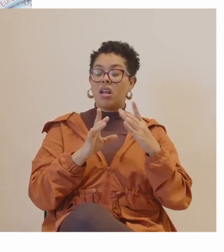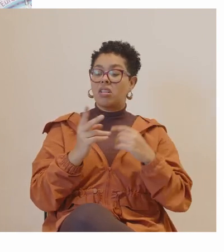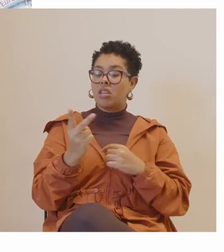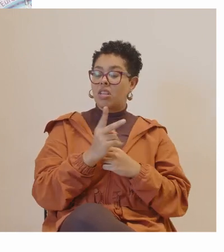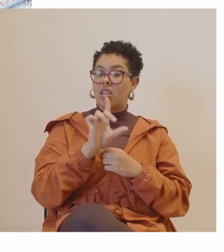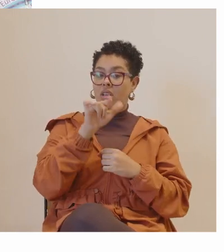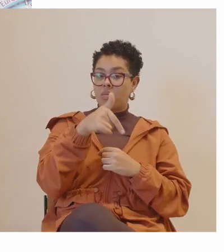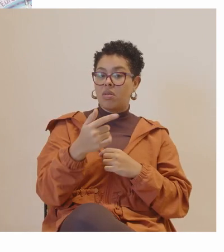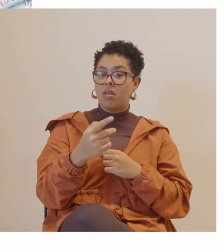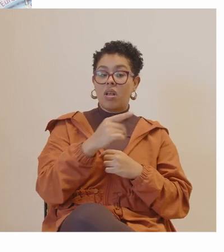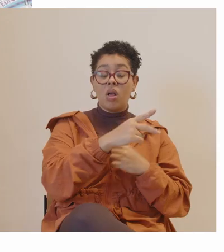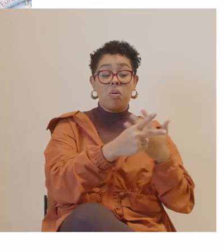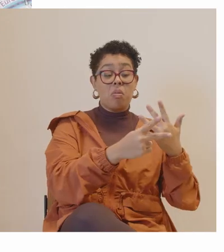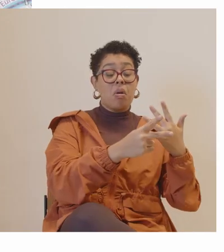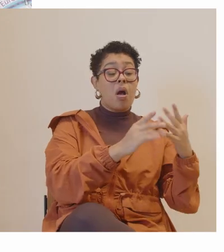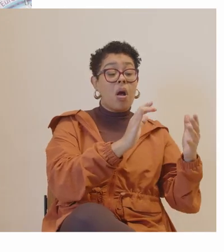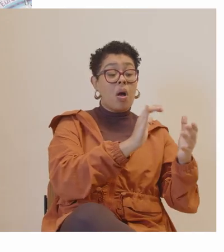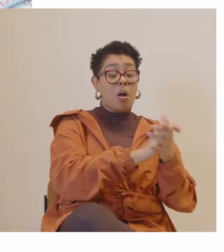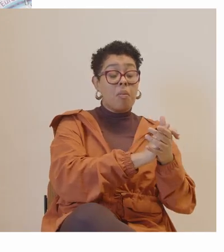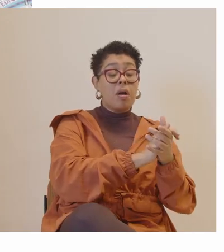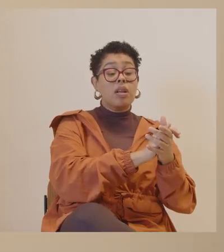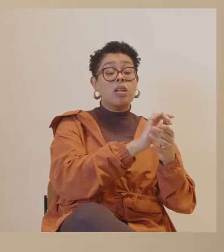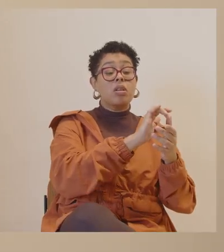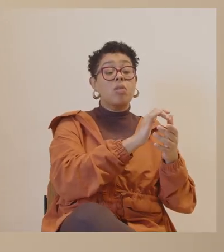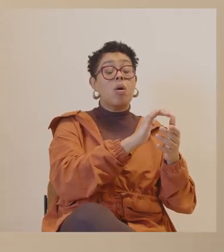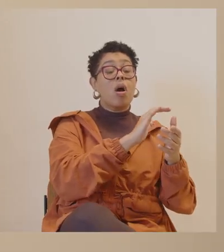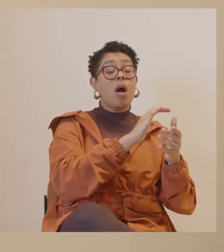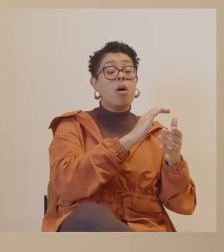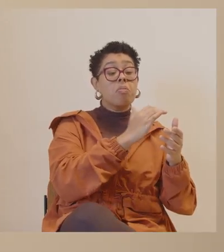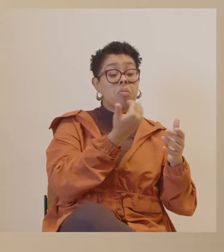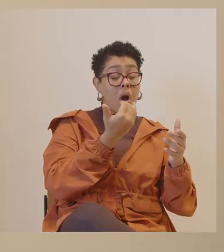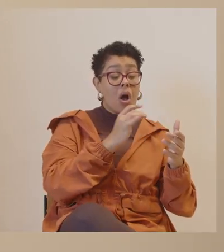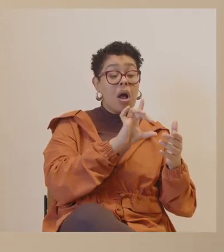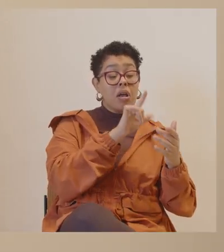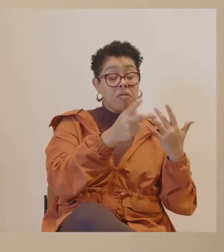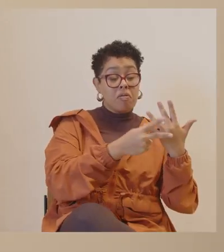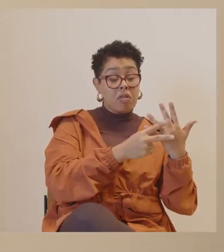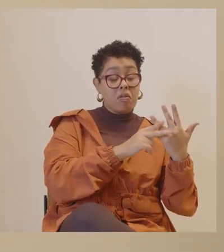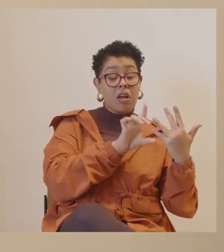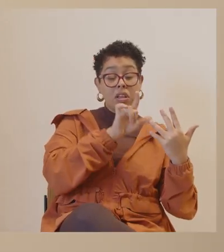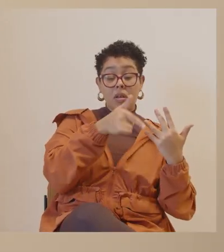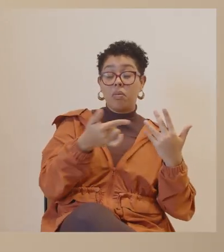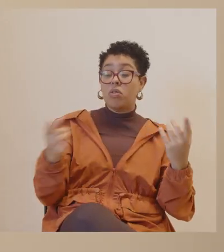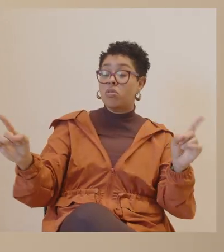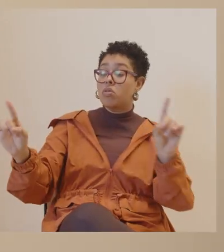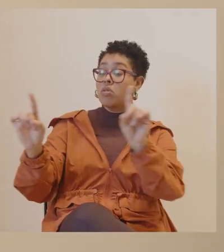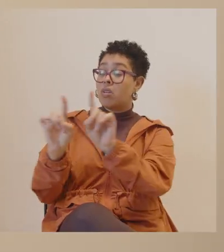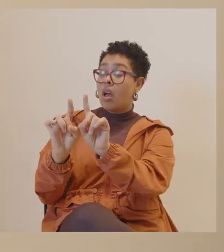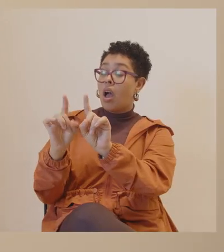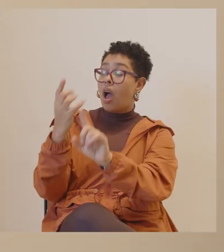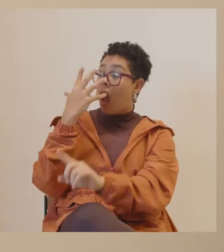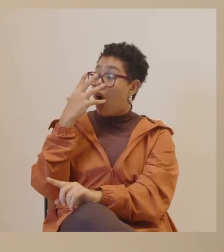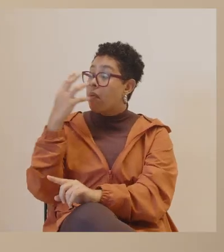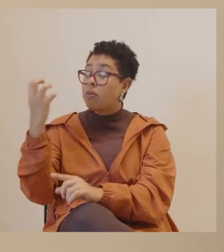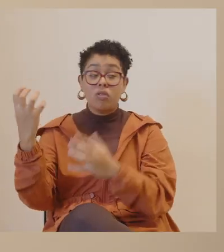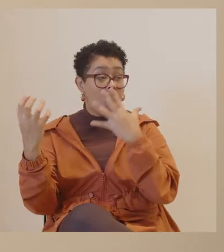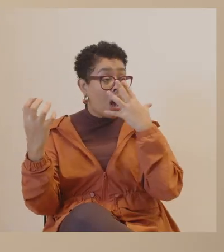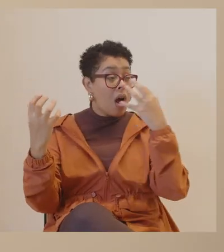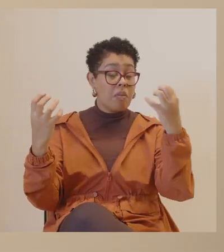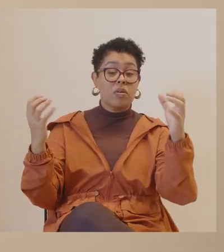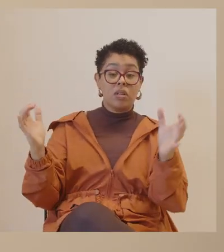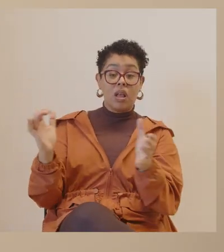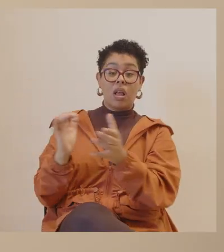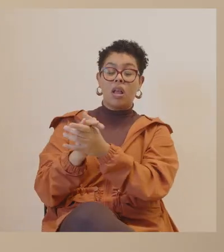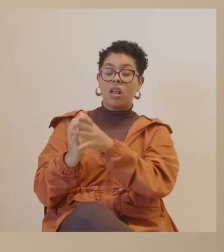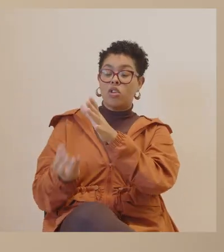né, depois da morte do Ernesto Hochdet, eles se descobrem apaixonados e começam a viver juntos, e, a partir dali, se estabelecem